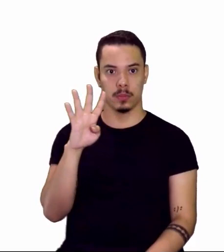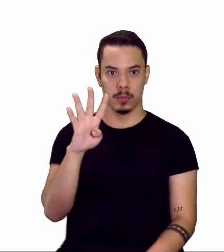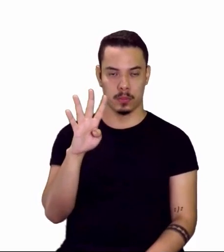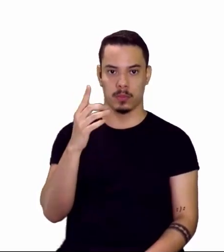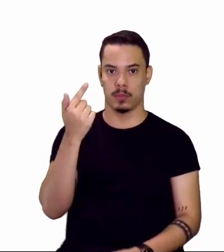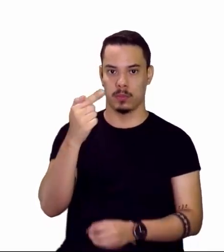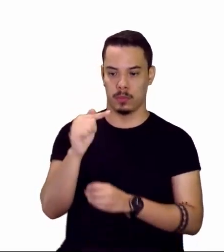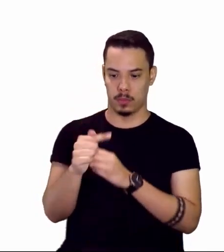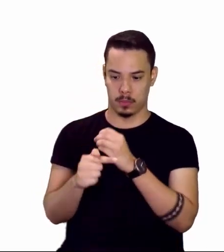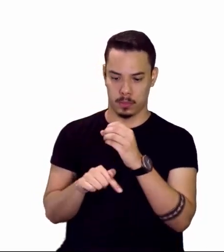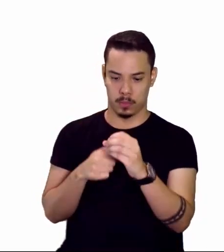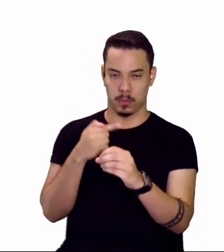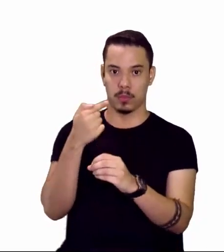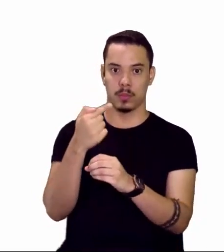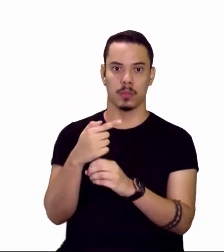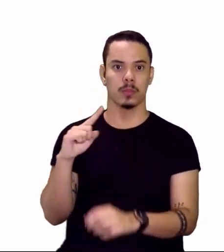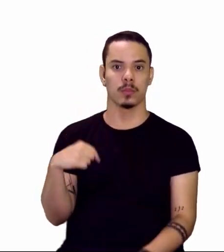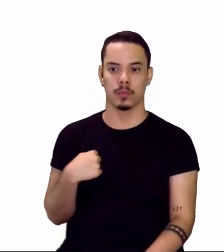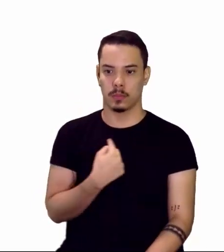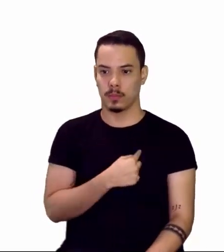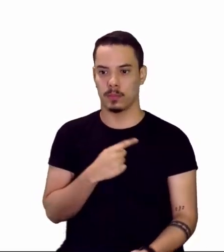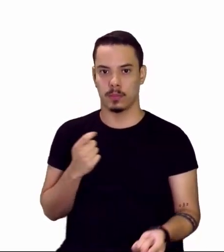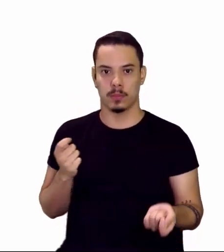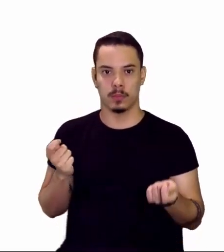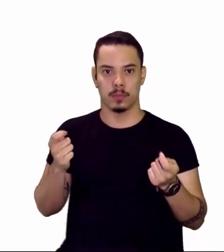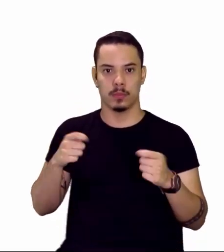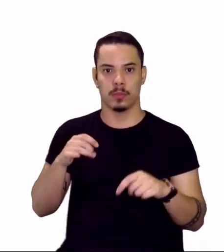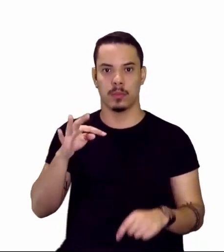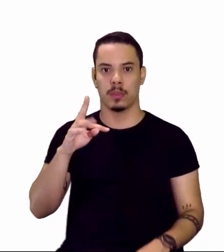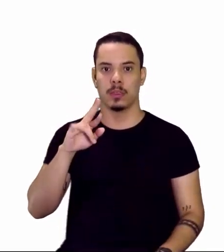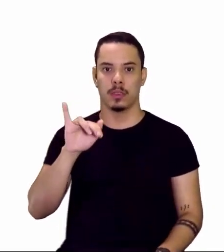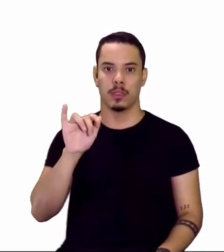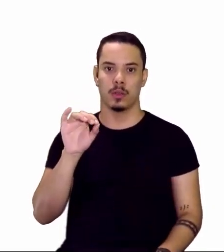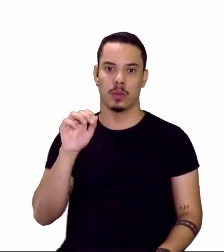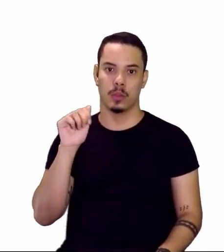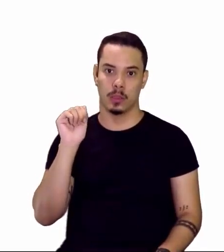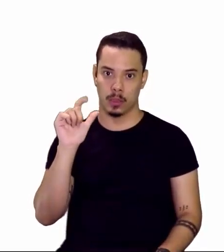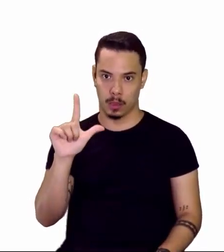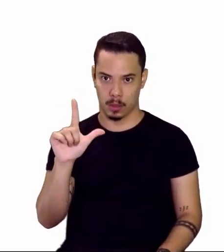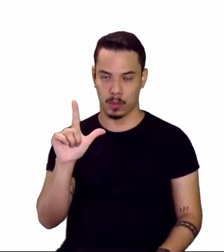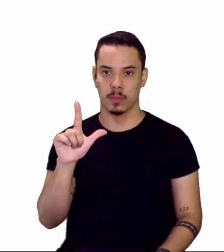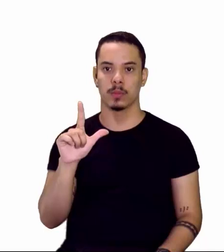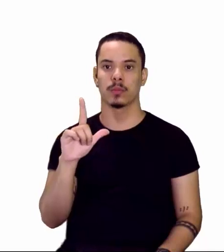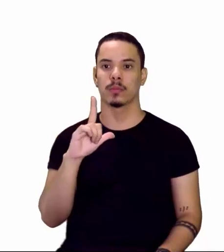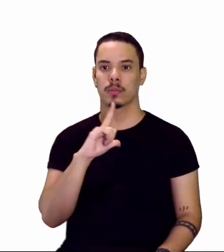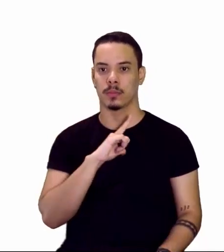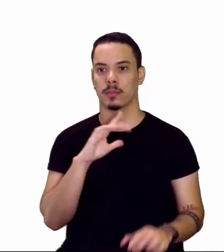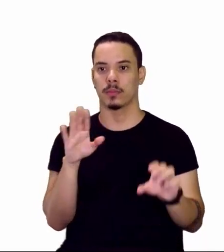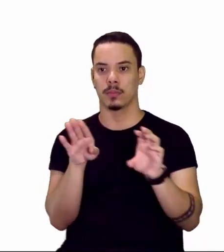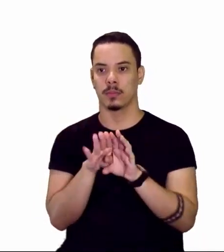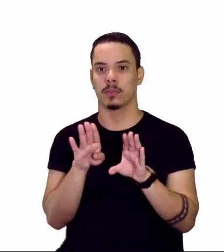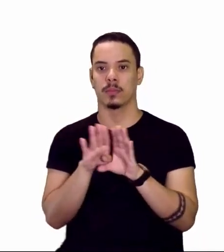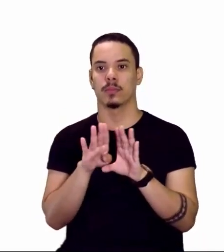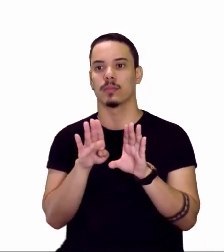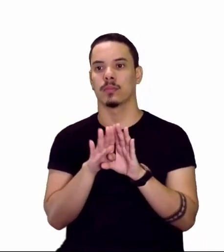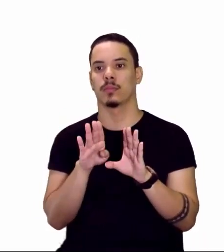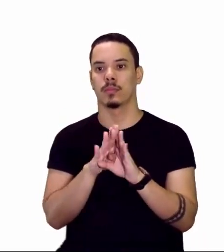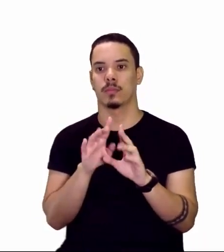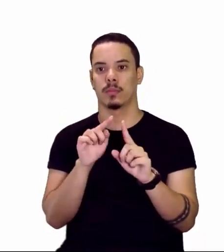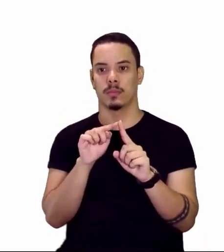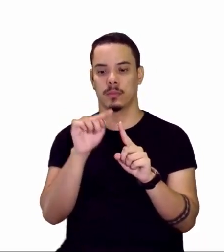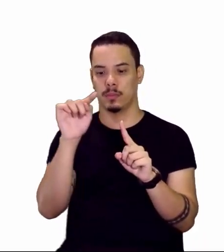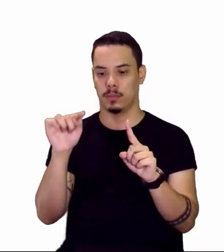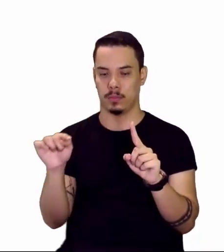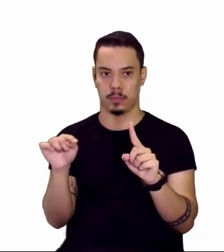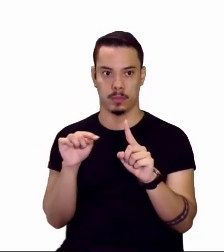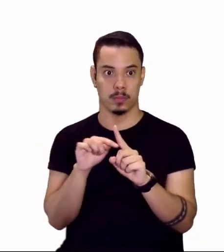átomos, então nós podemos ter uma trigonal plana, denominada popularmente de triangular,